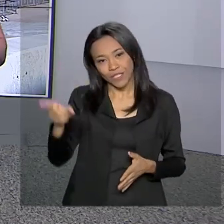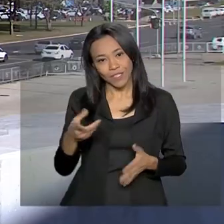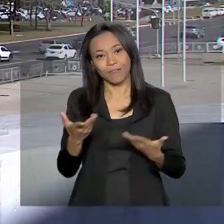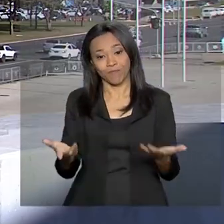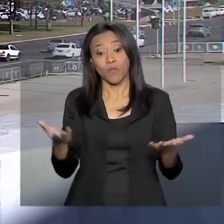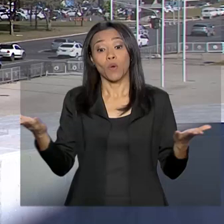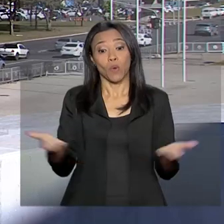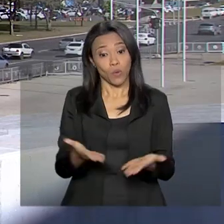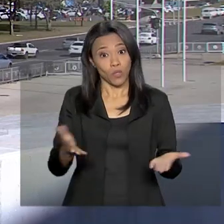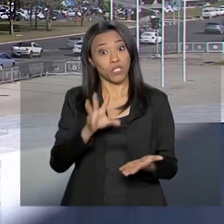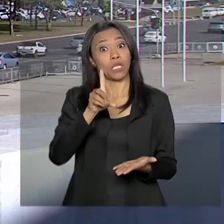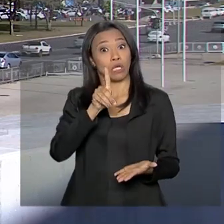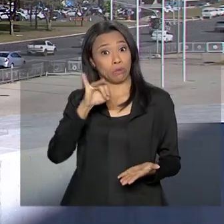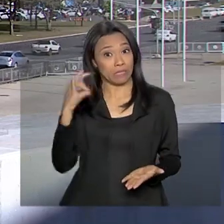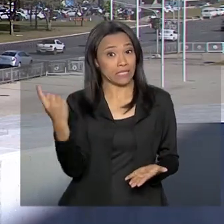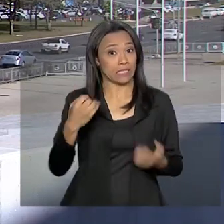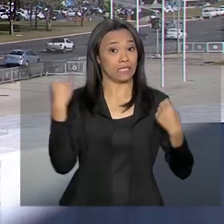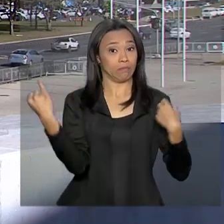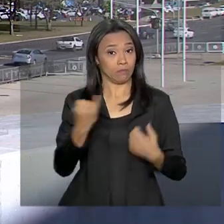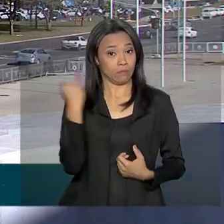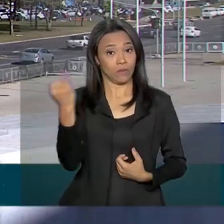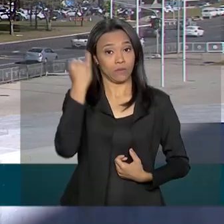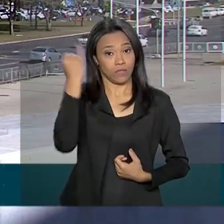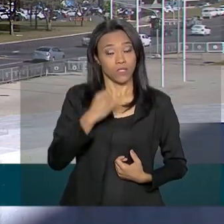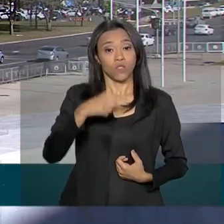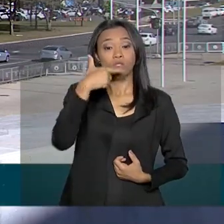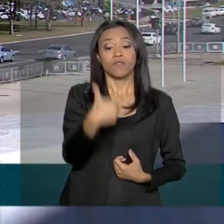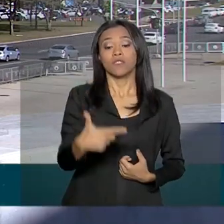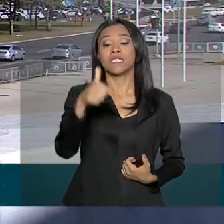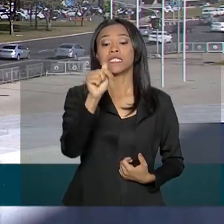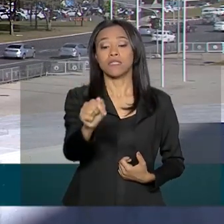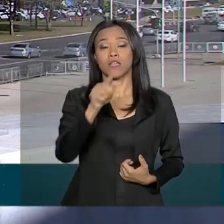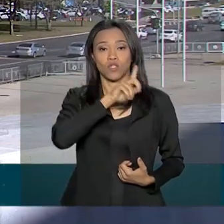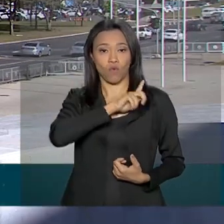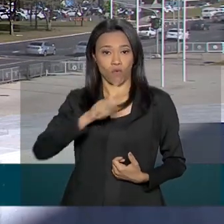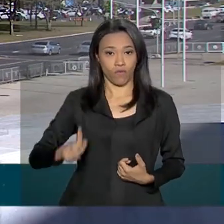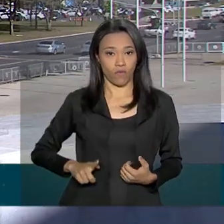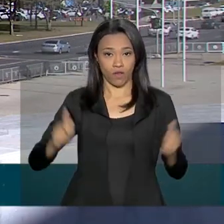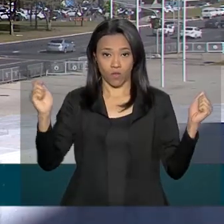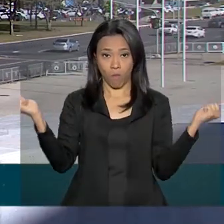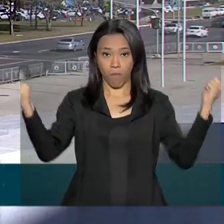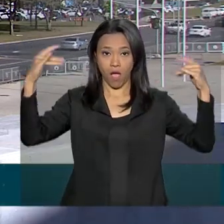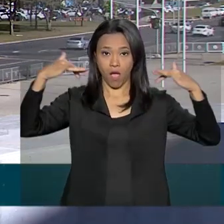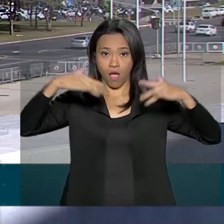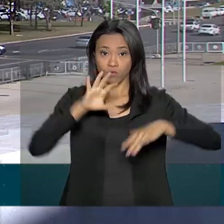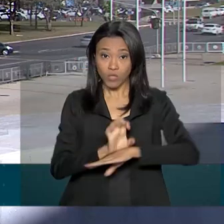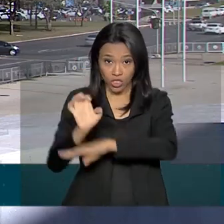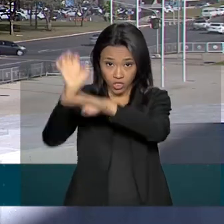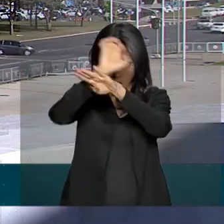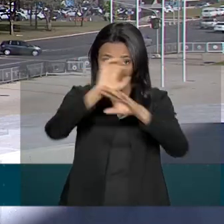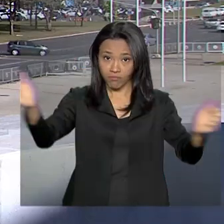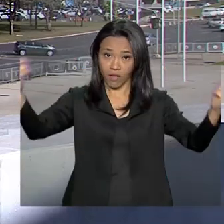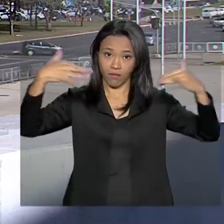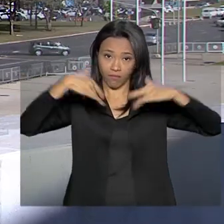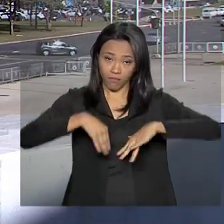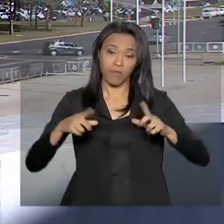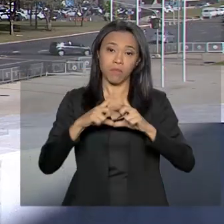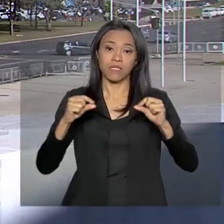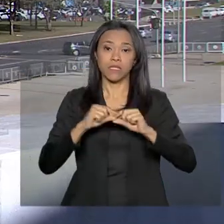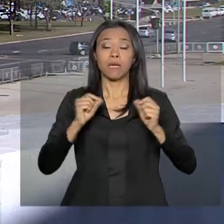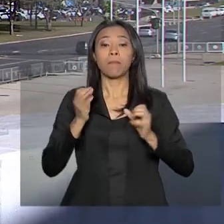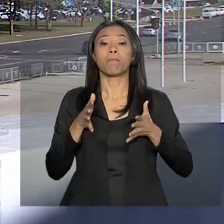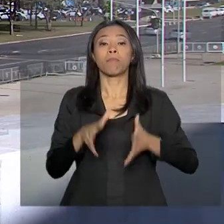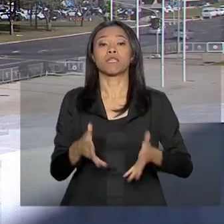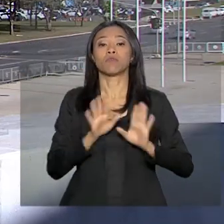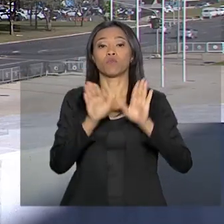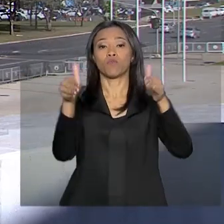Olha, hoje é o dia D pra resolver essa questão. Os 27 governadores estão aqui em Brasília participando desse fórum. E os parlamentares que